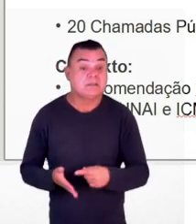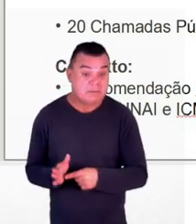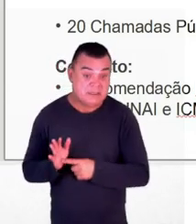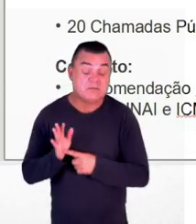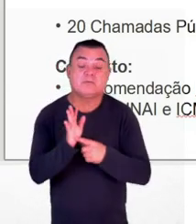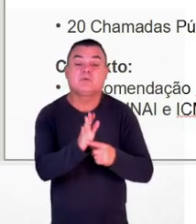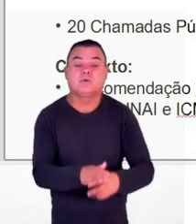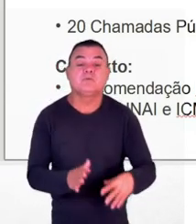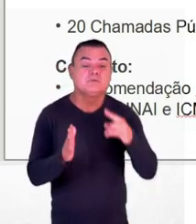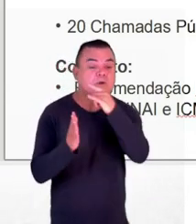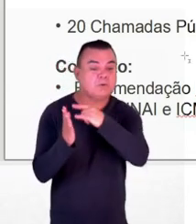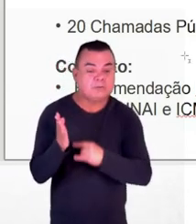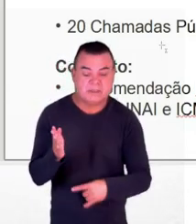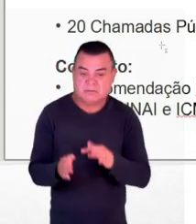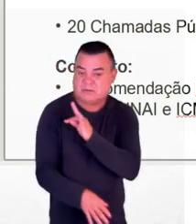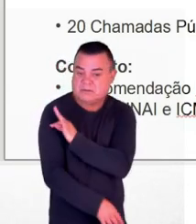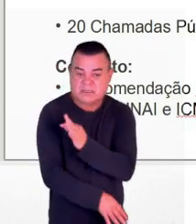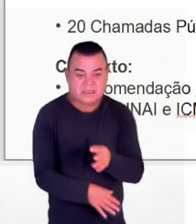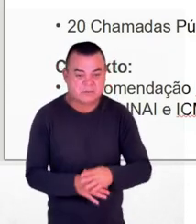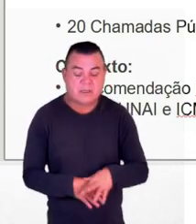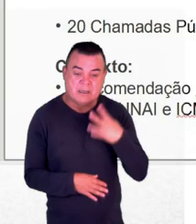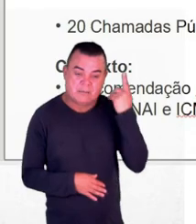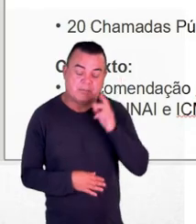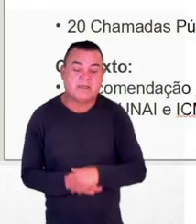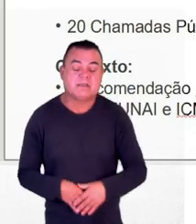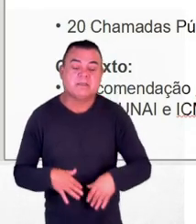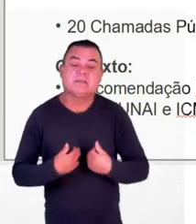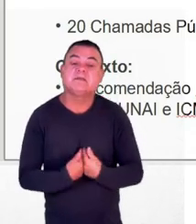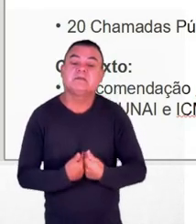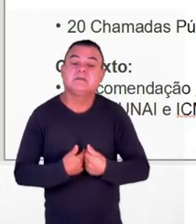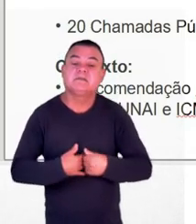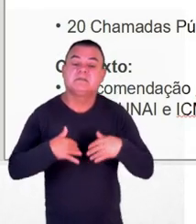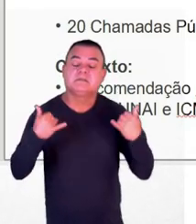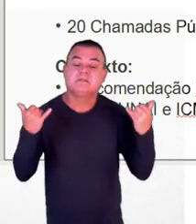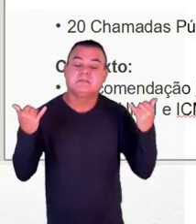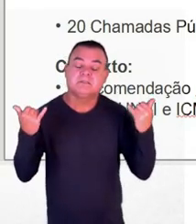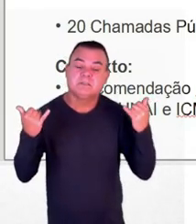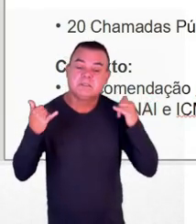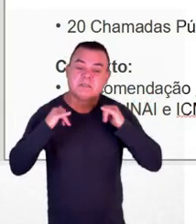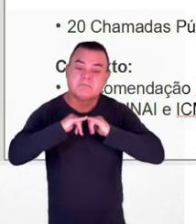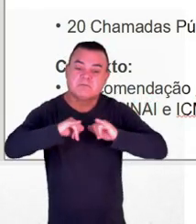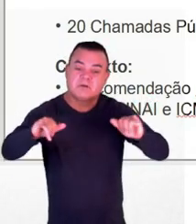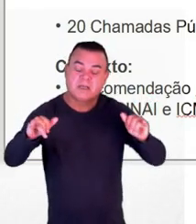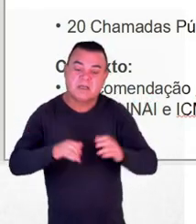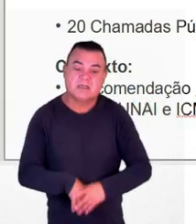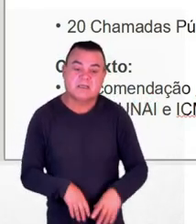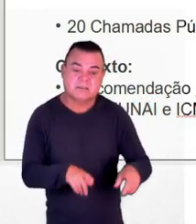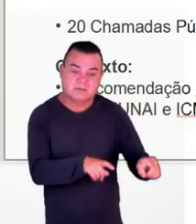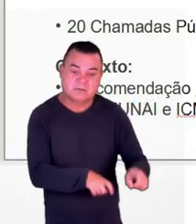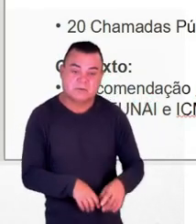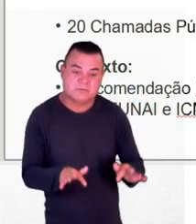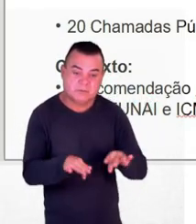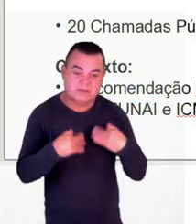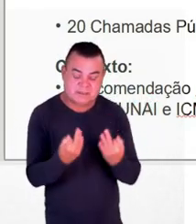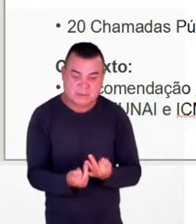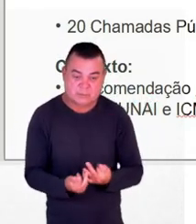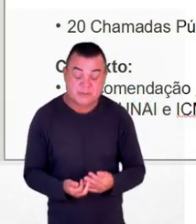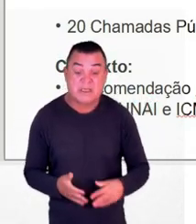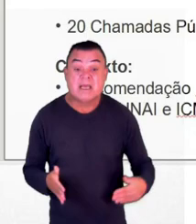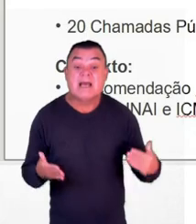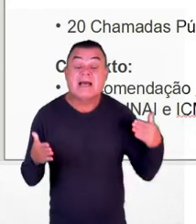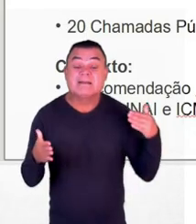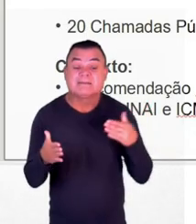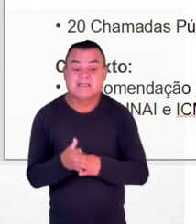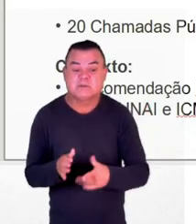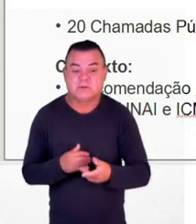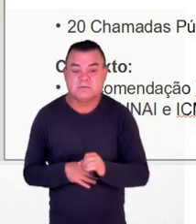da da consumo Agricultura Familiar e tudo mais né mas até 2020 tava valendo só para Amazonas essa situação